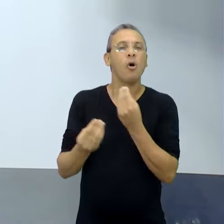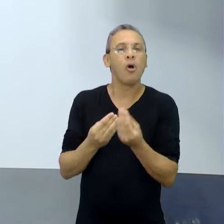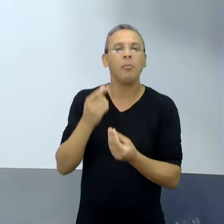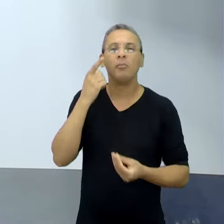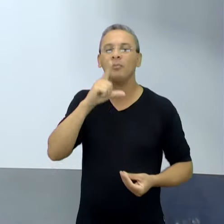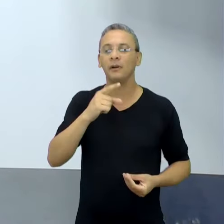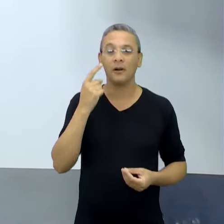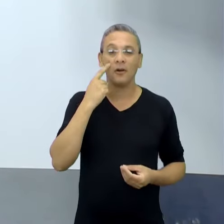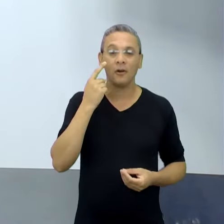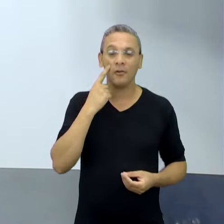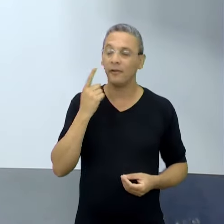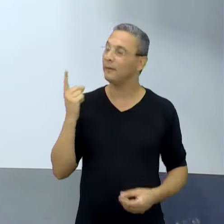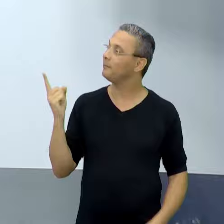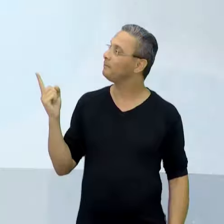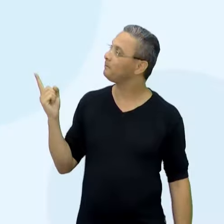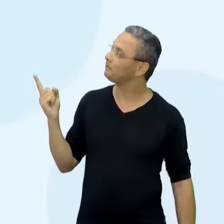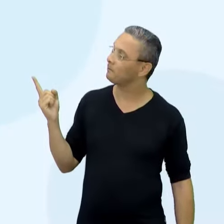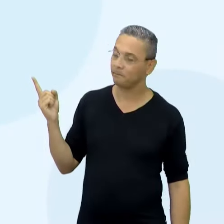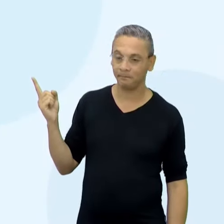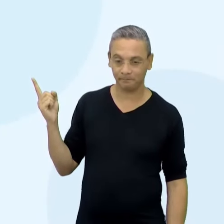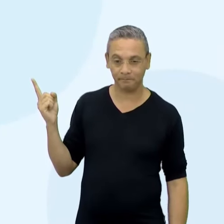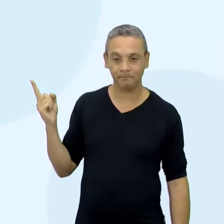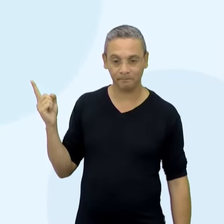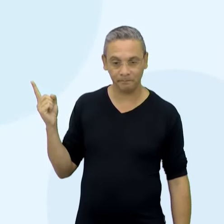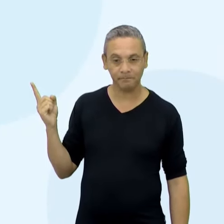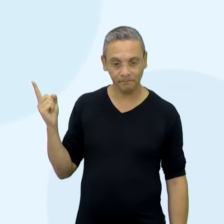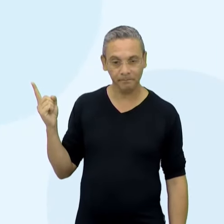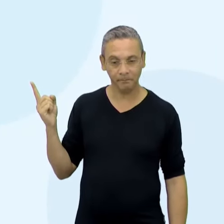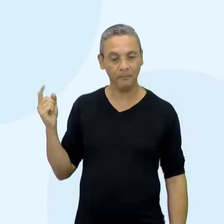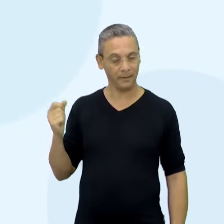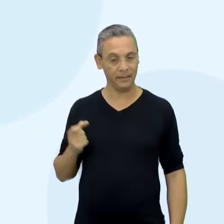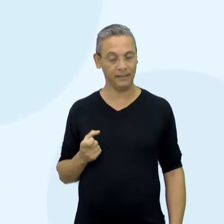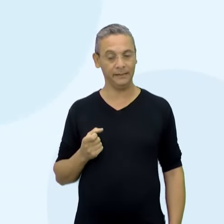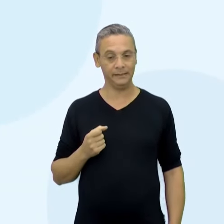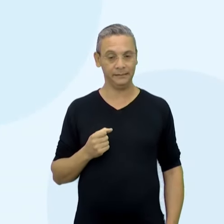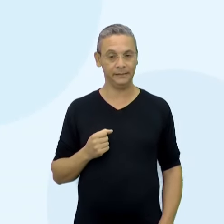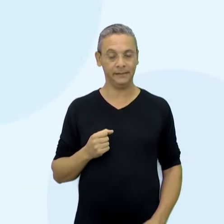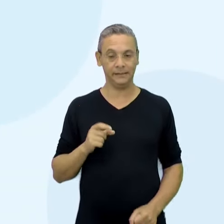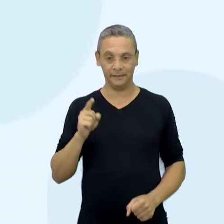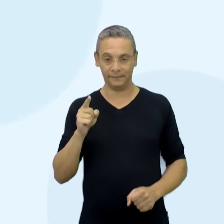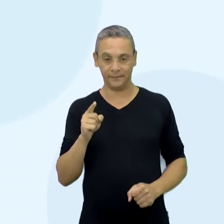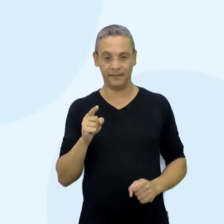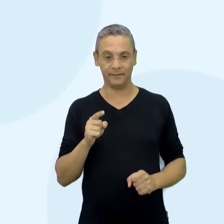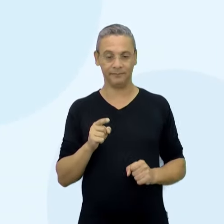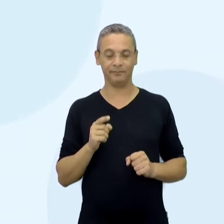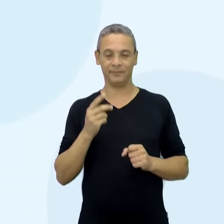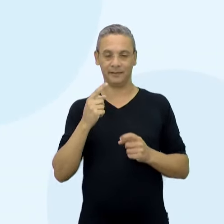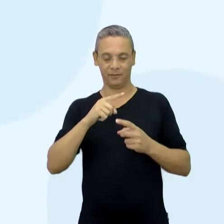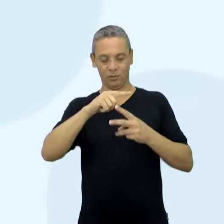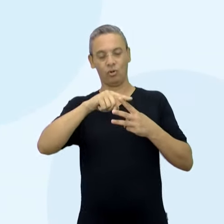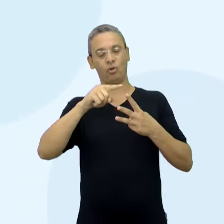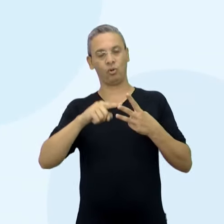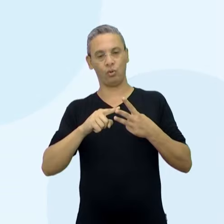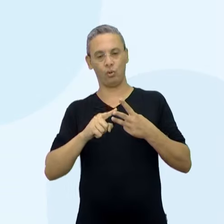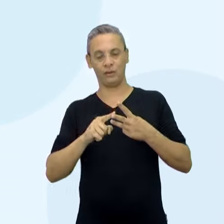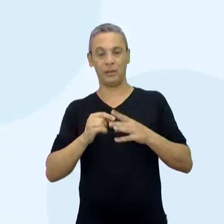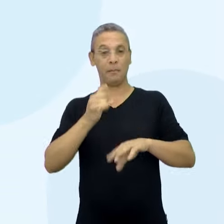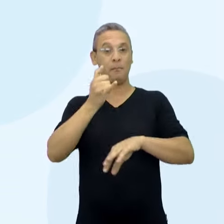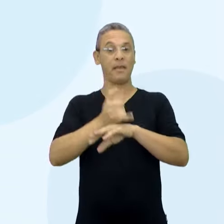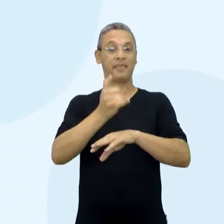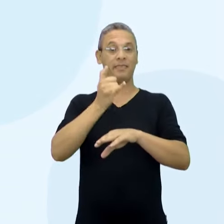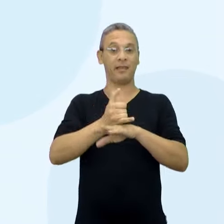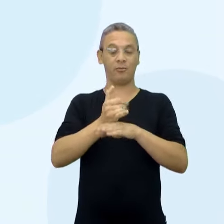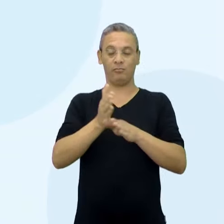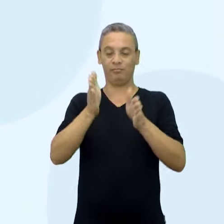capacitor? Roda na tela de novo, olha lá. Quando a gente submete o capacitor, que é formado basicamente por duas placas